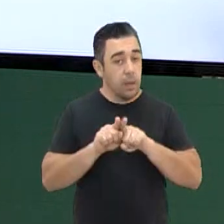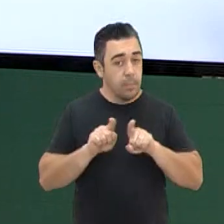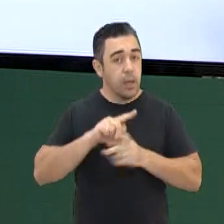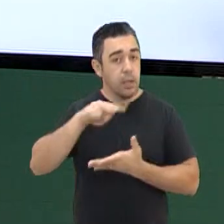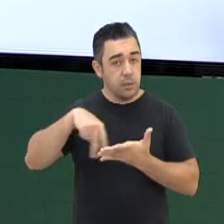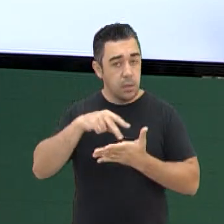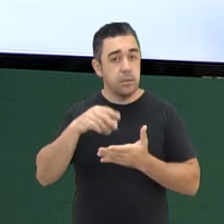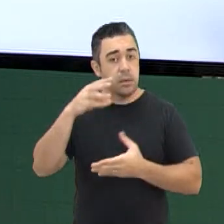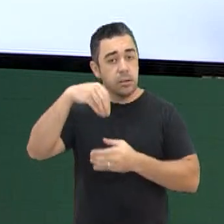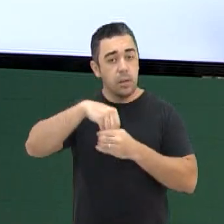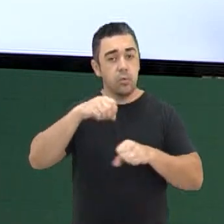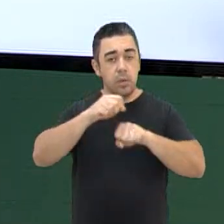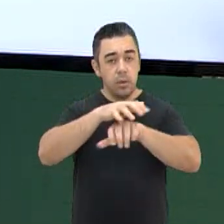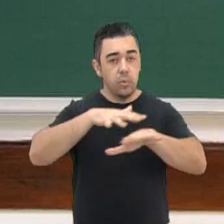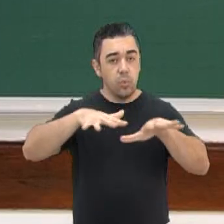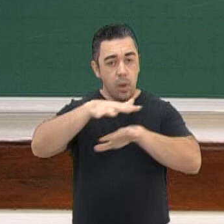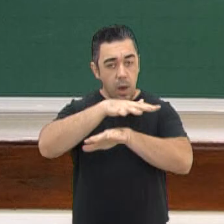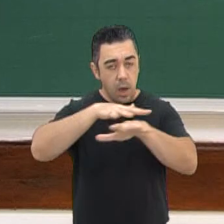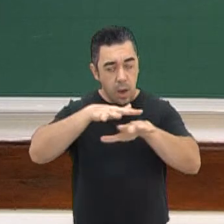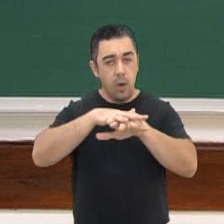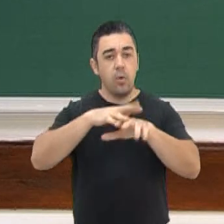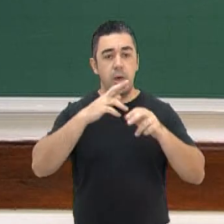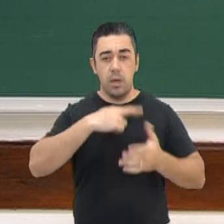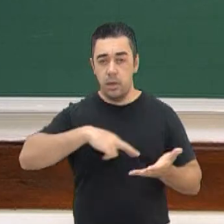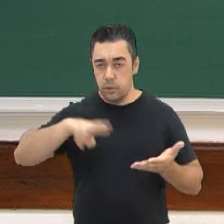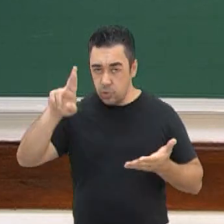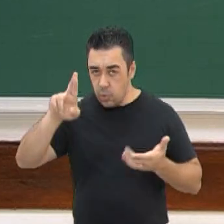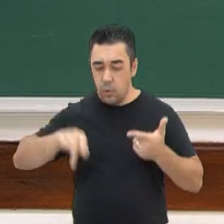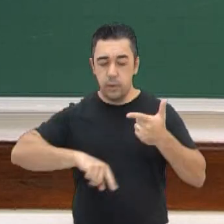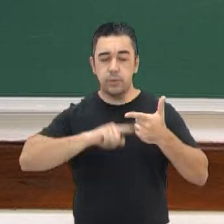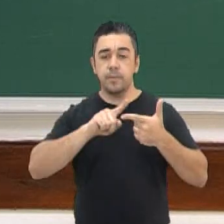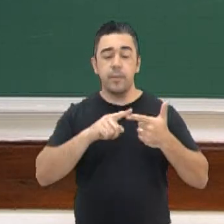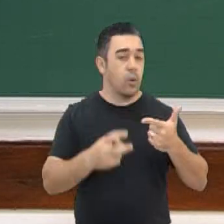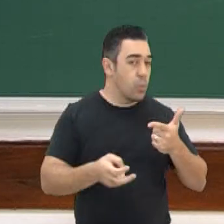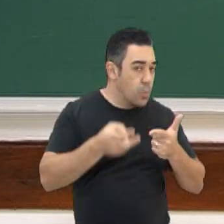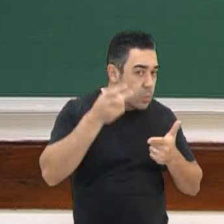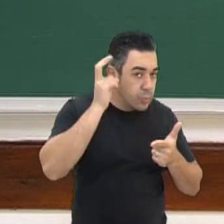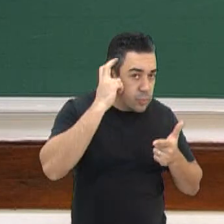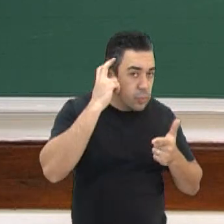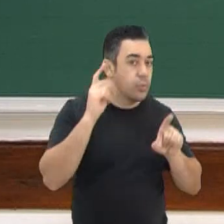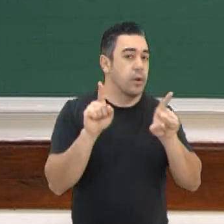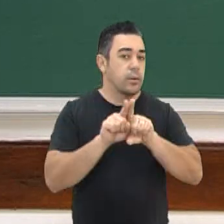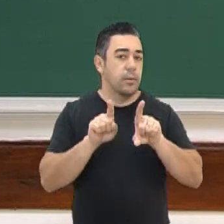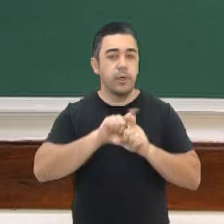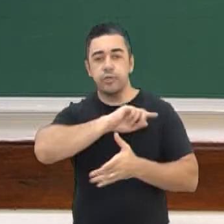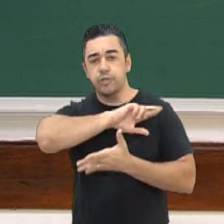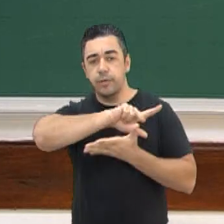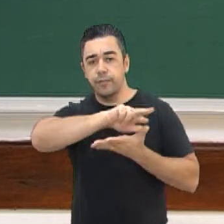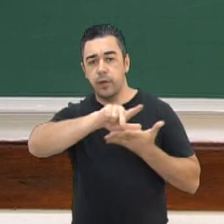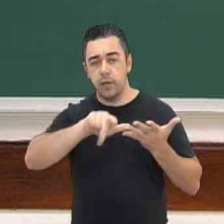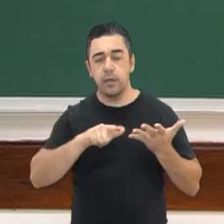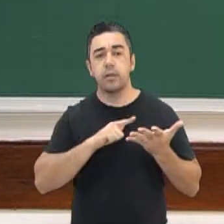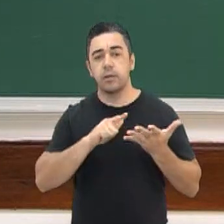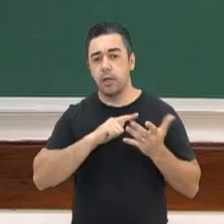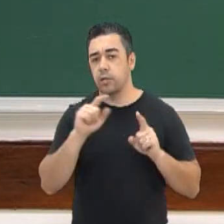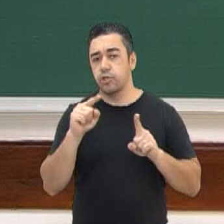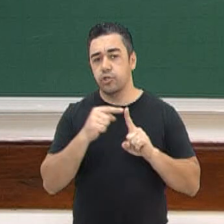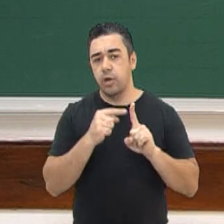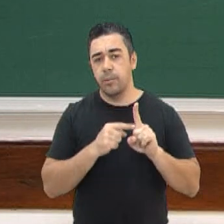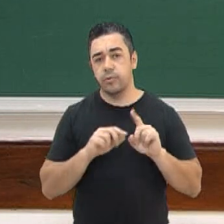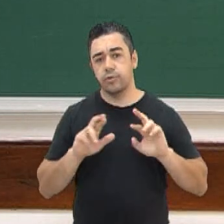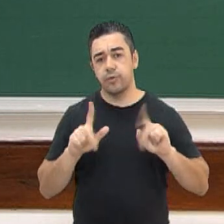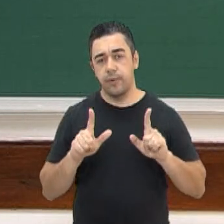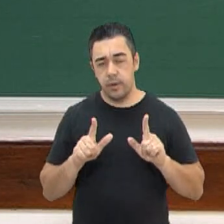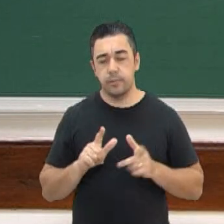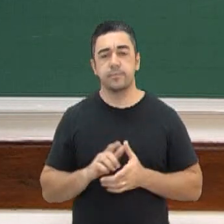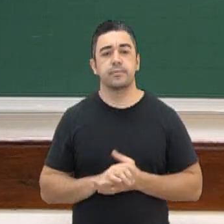religiosos e culturais. Em diferentes contextos, diferentes culturas, nós temos manifestações de